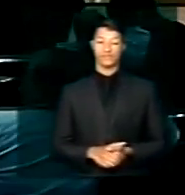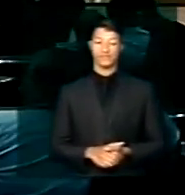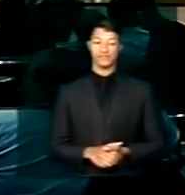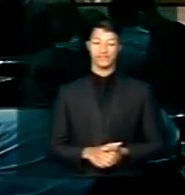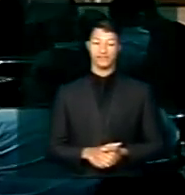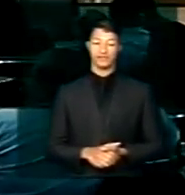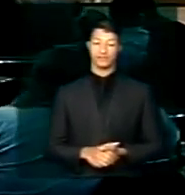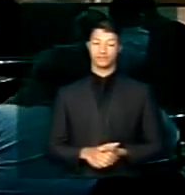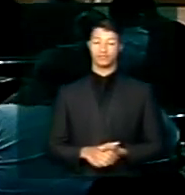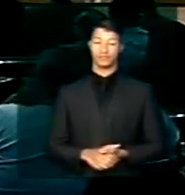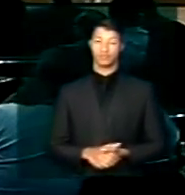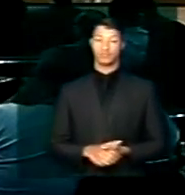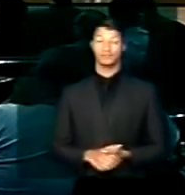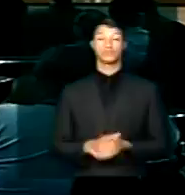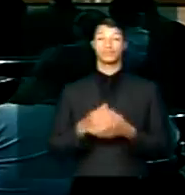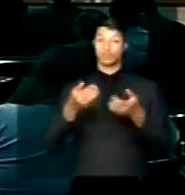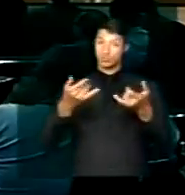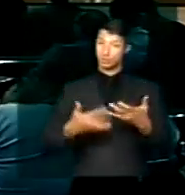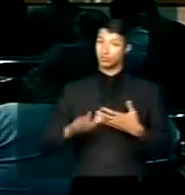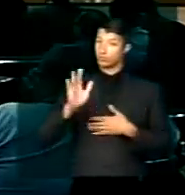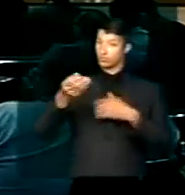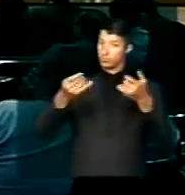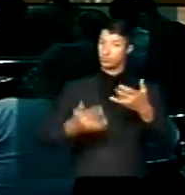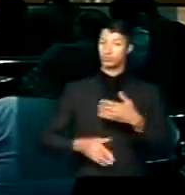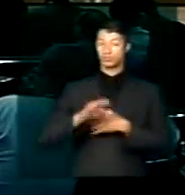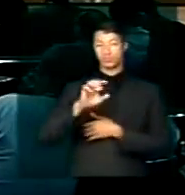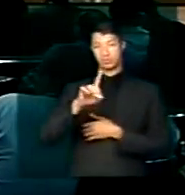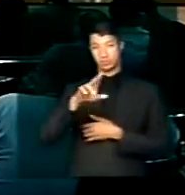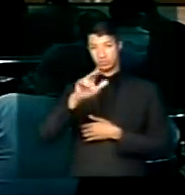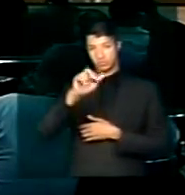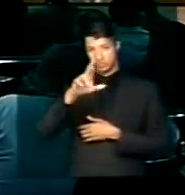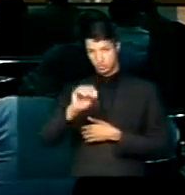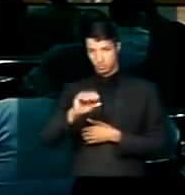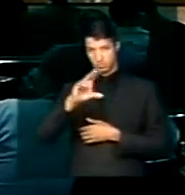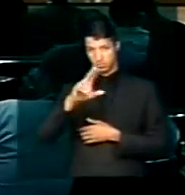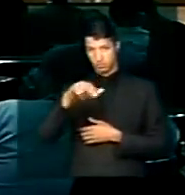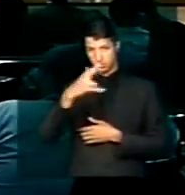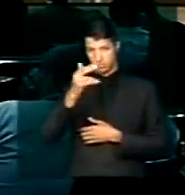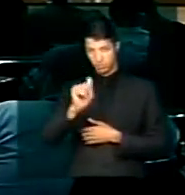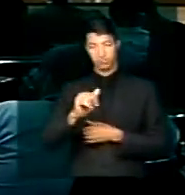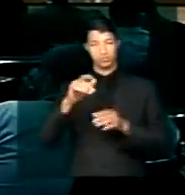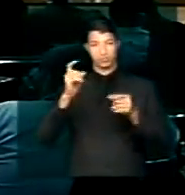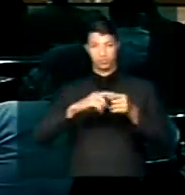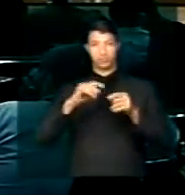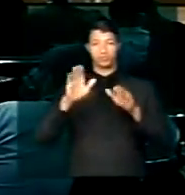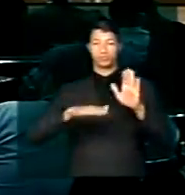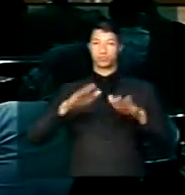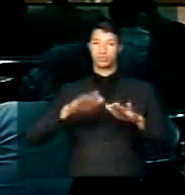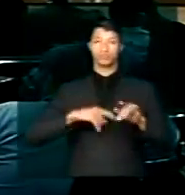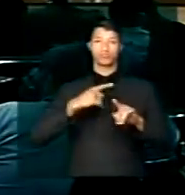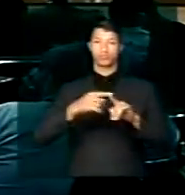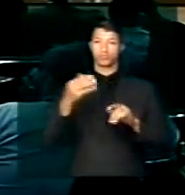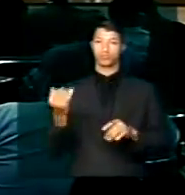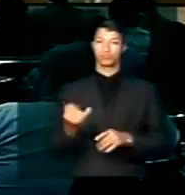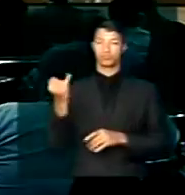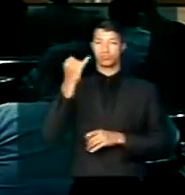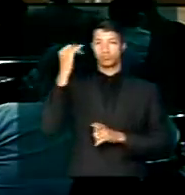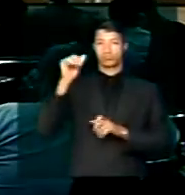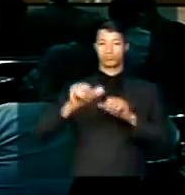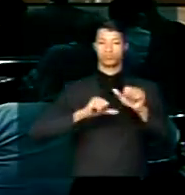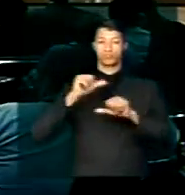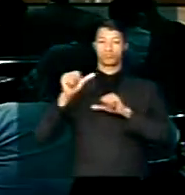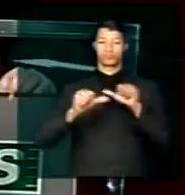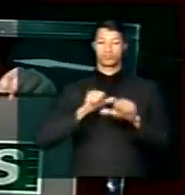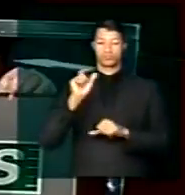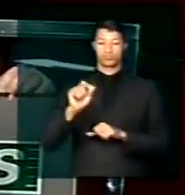Bom, como bem disse o nosso presidente, Eduardo Cunha, o Pacto Federativo talvez seja uma das mais importantes